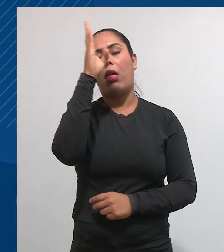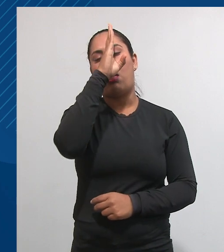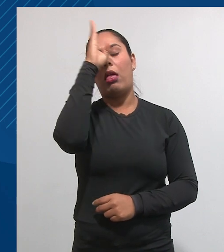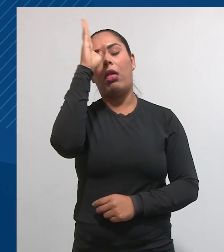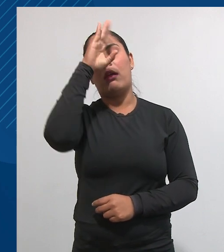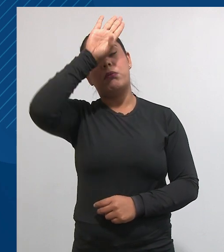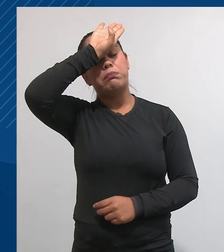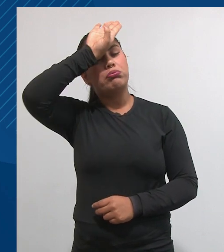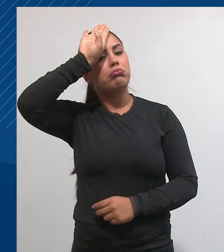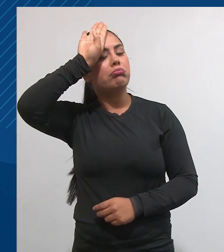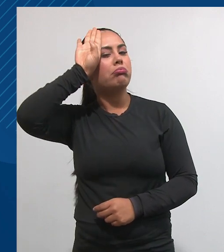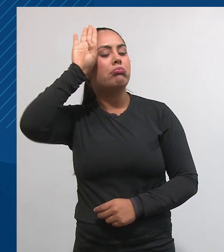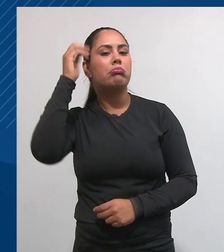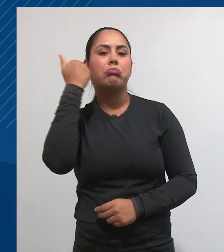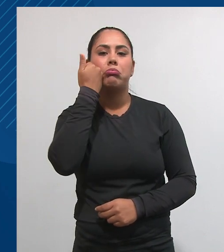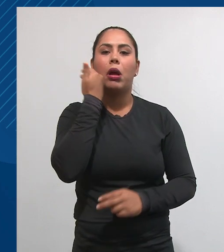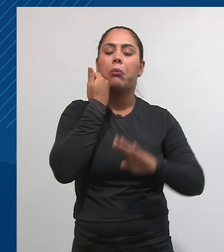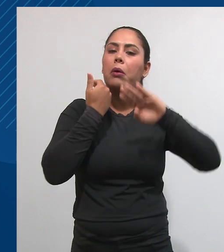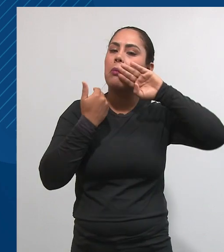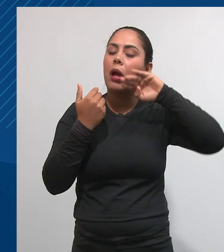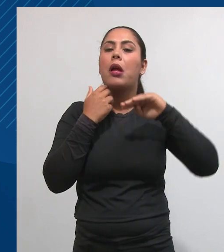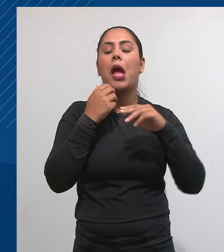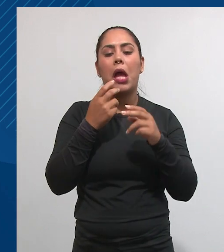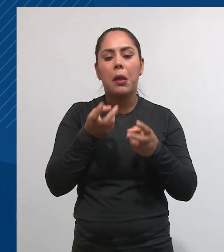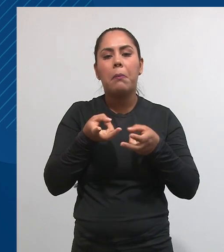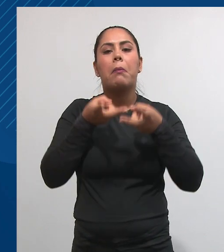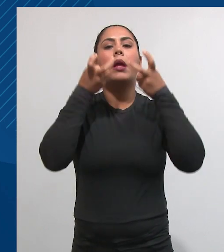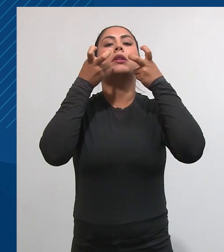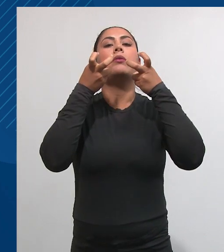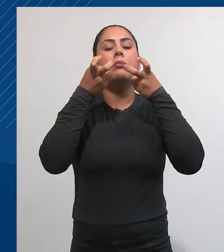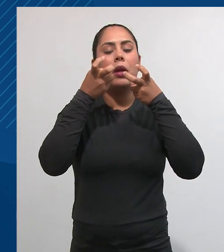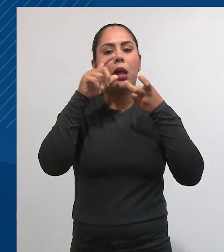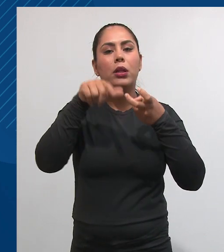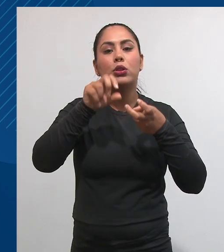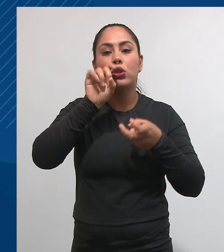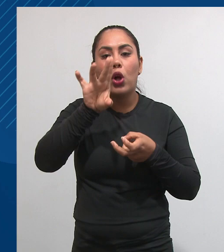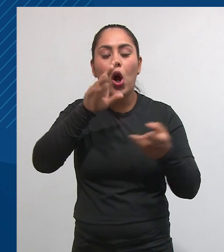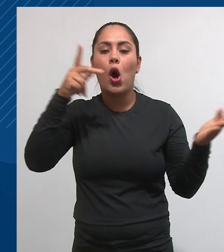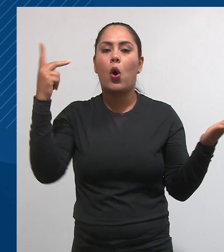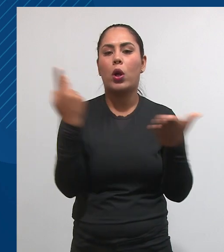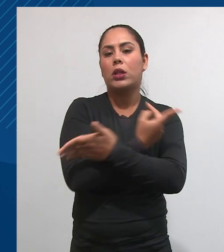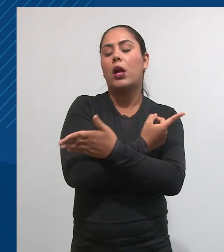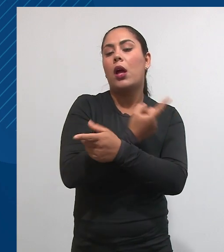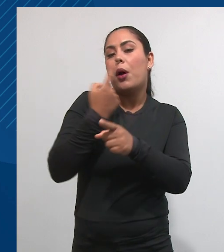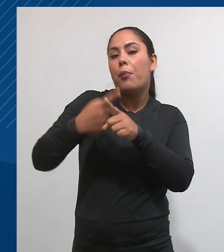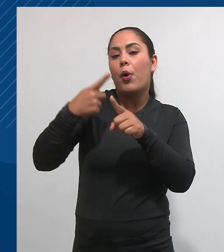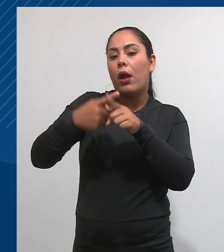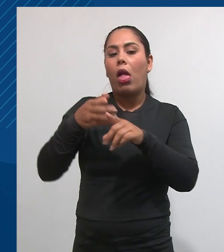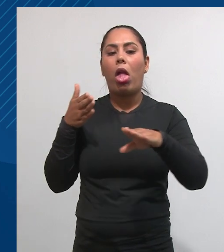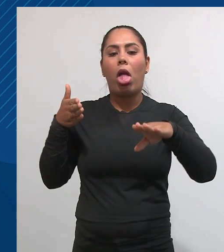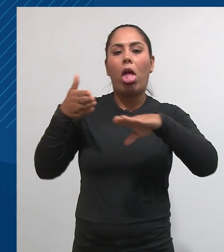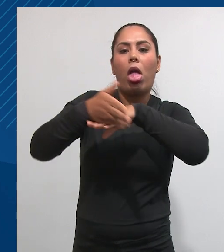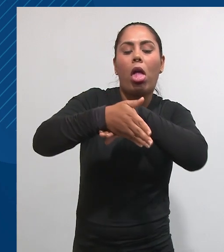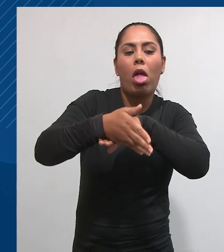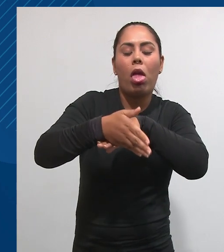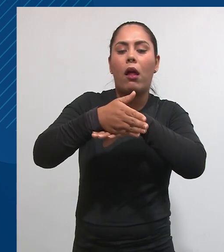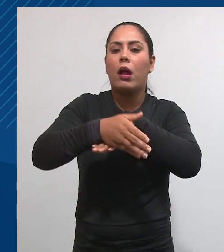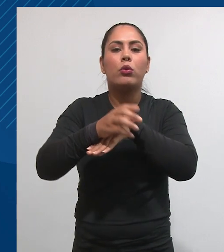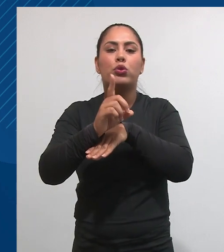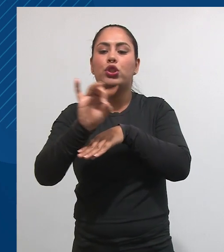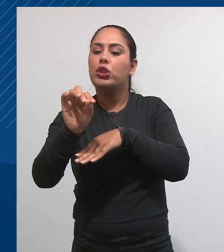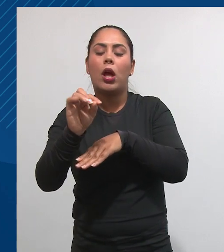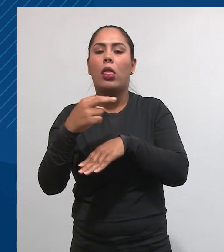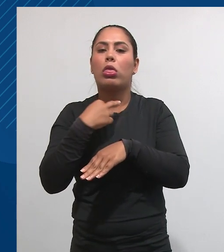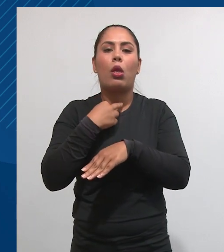com febre. Mas ele reconhece que isso só aconteceu porque ele foi num dia que não era para